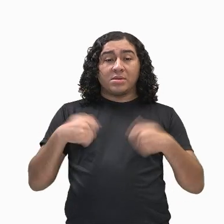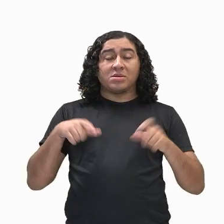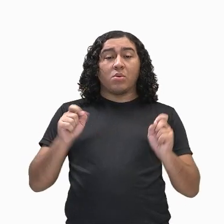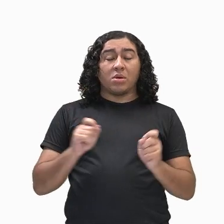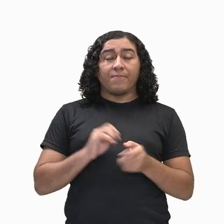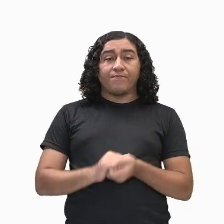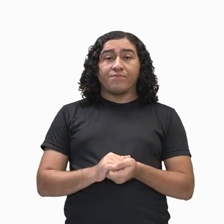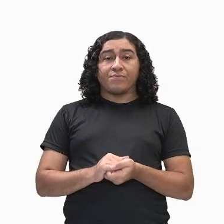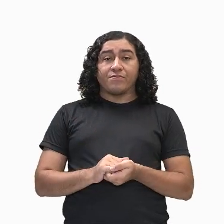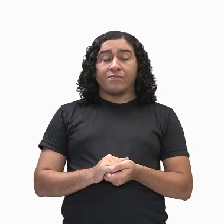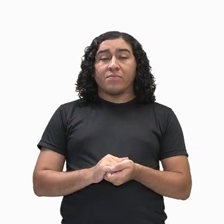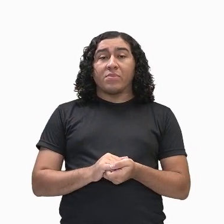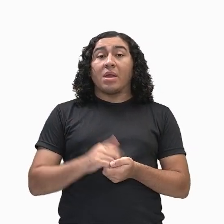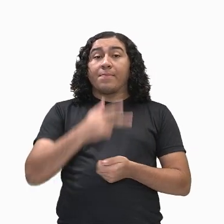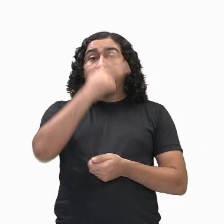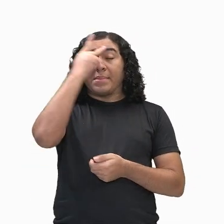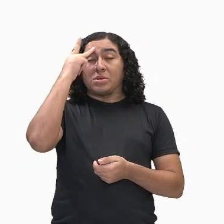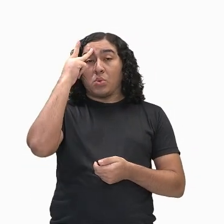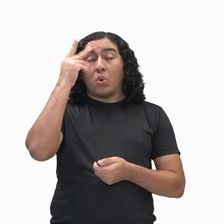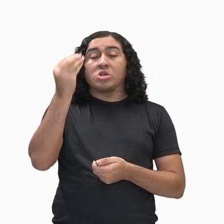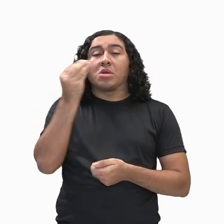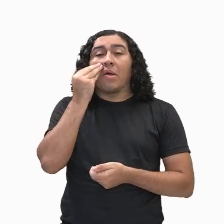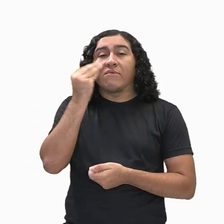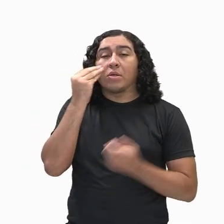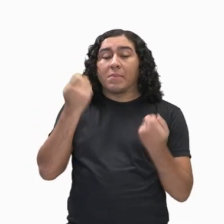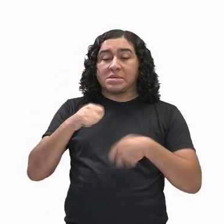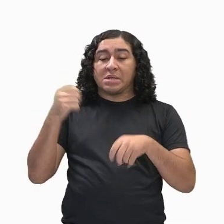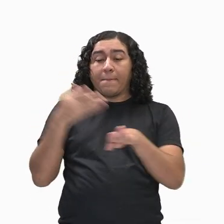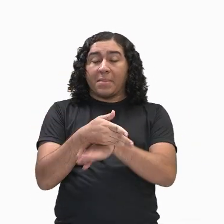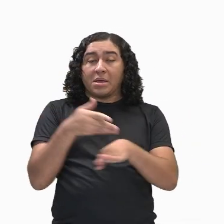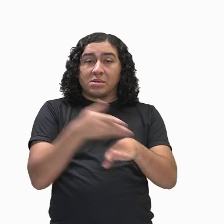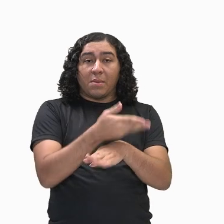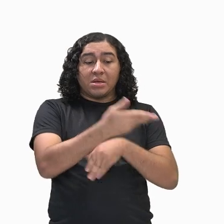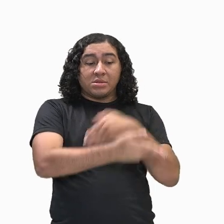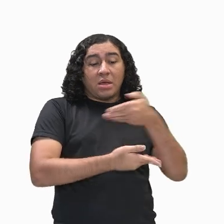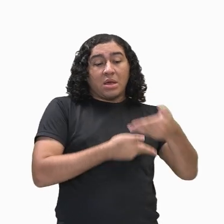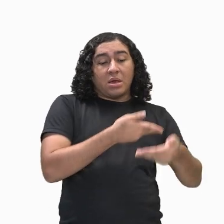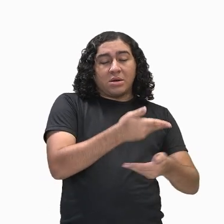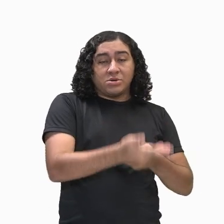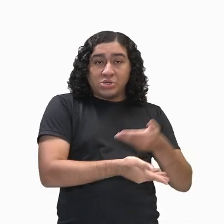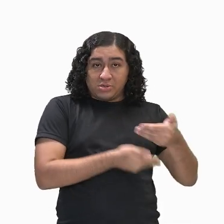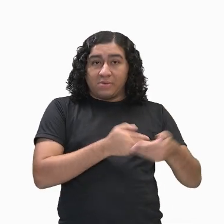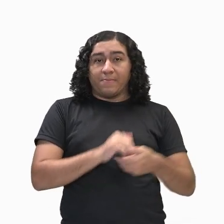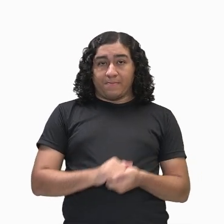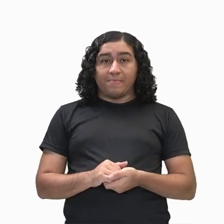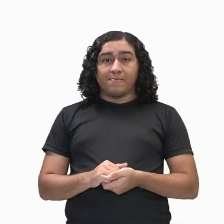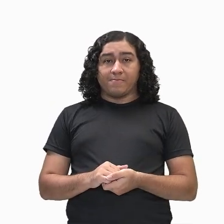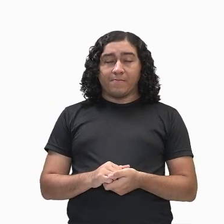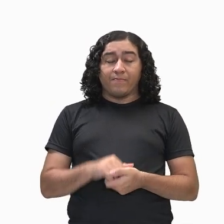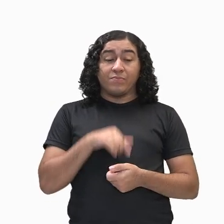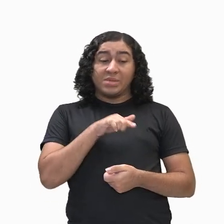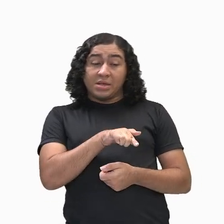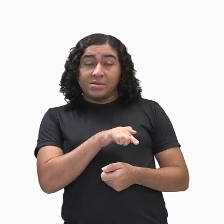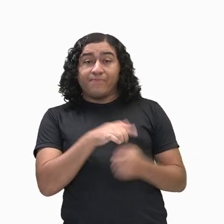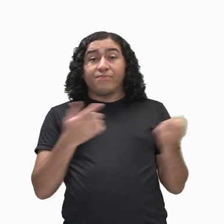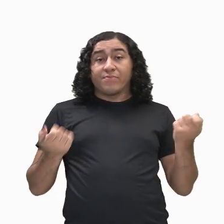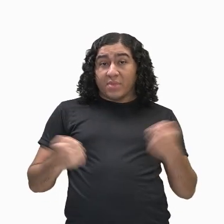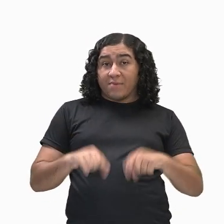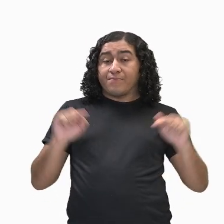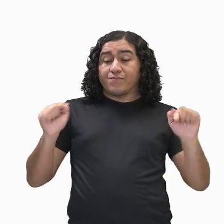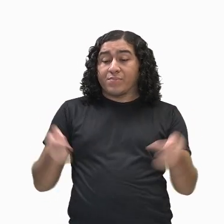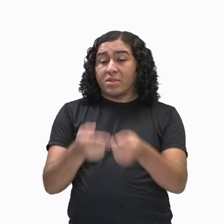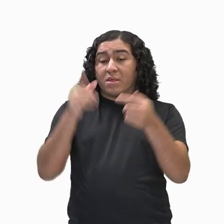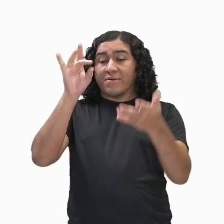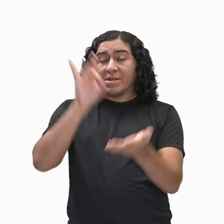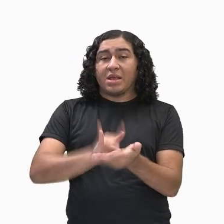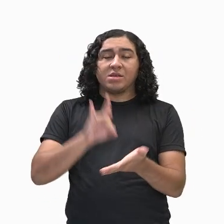interferência da plateia, ou seja, o público, a plateia, é que vai fazer com que aquilo tenha